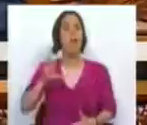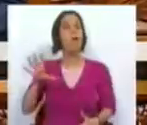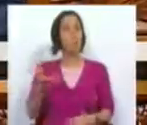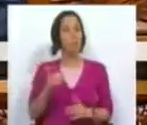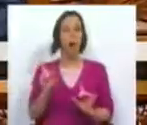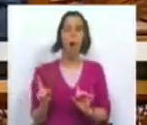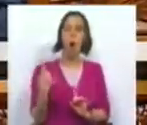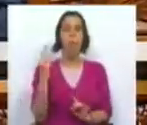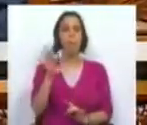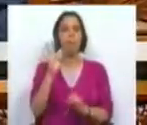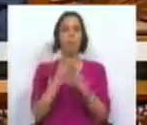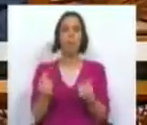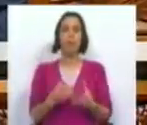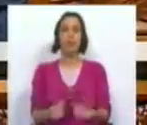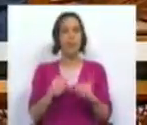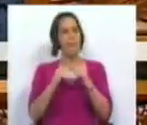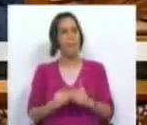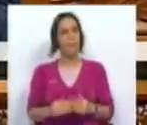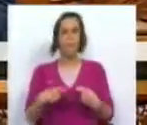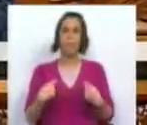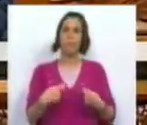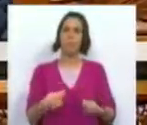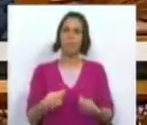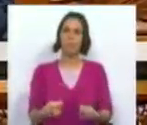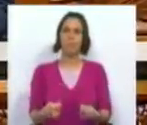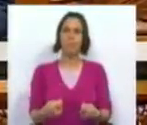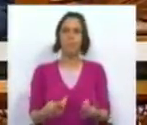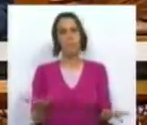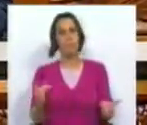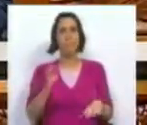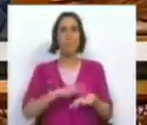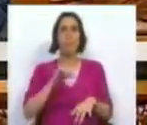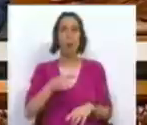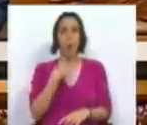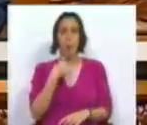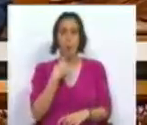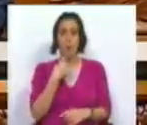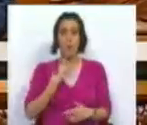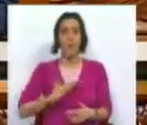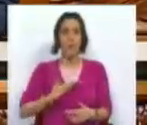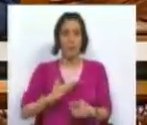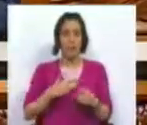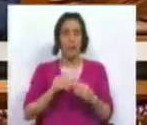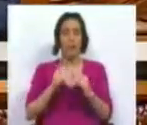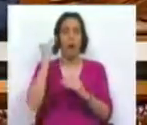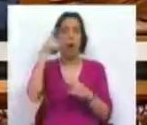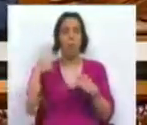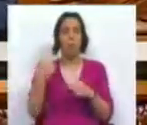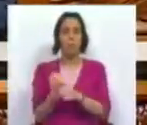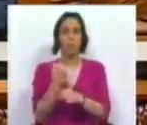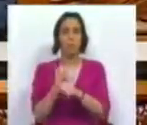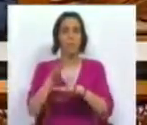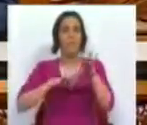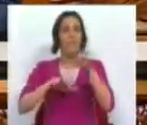país e ter optado por soluções menos dispendiosas. É que, devido ao elevado endividamento e ao alto custo das